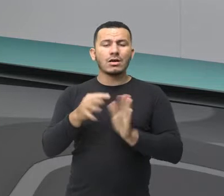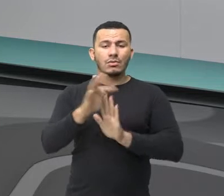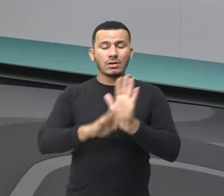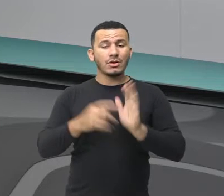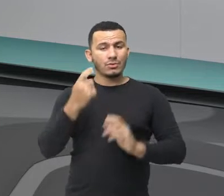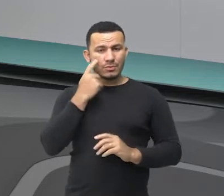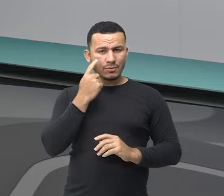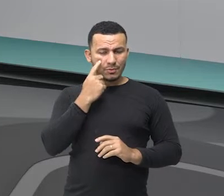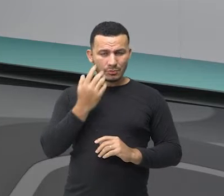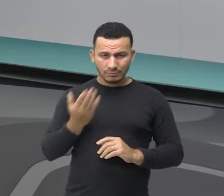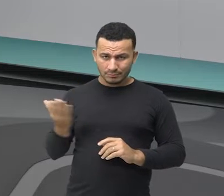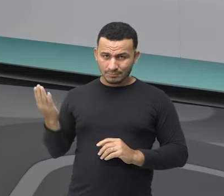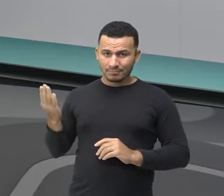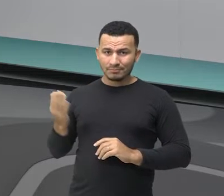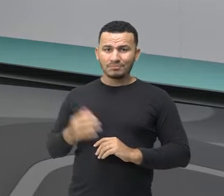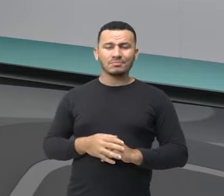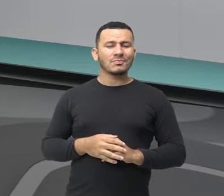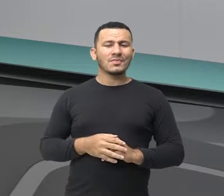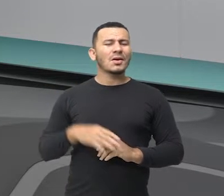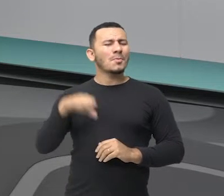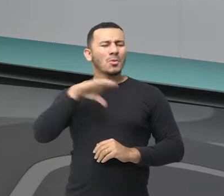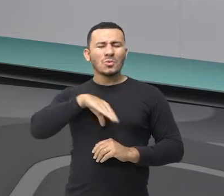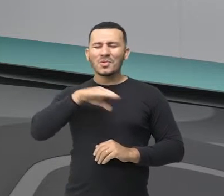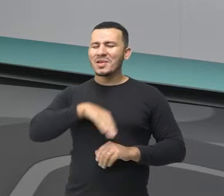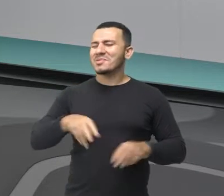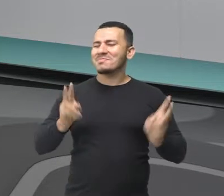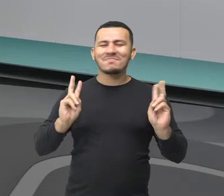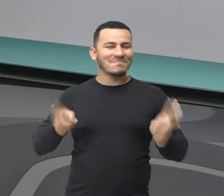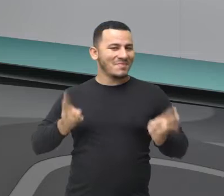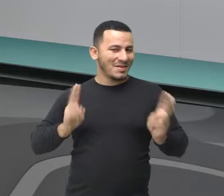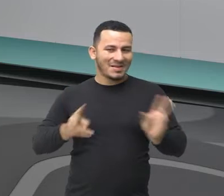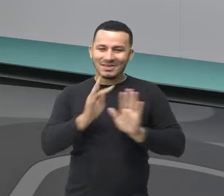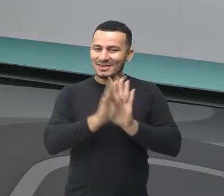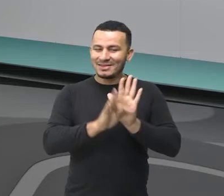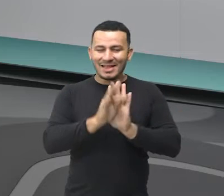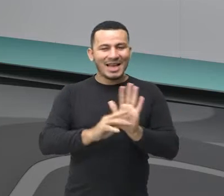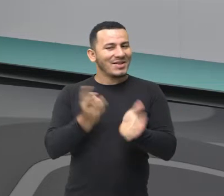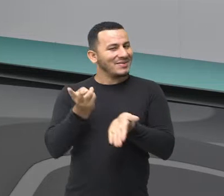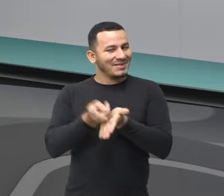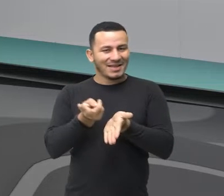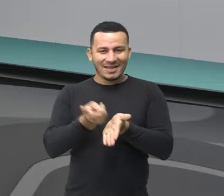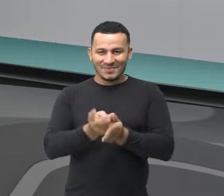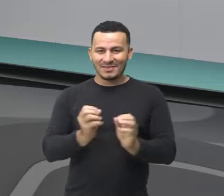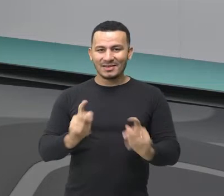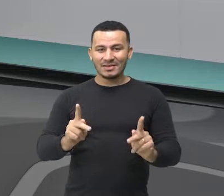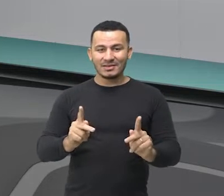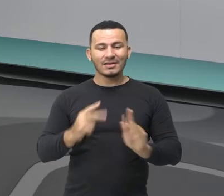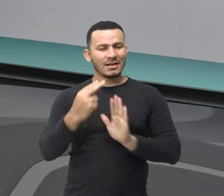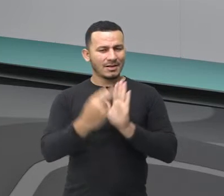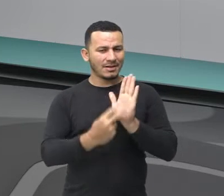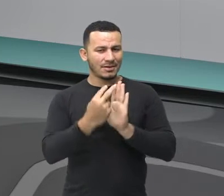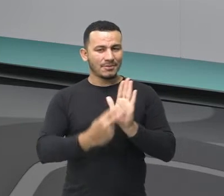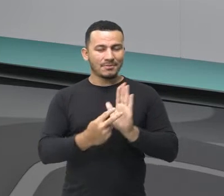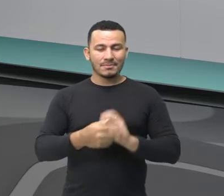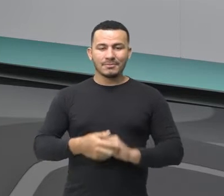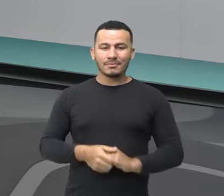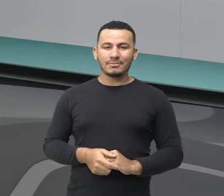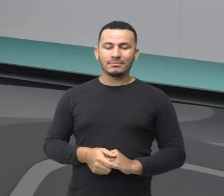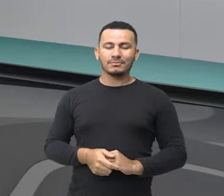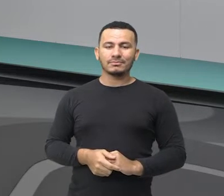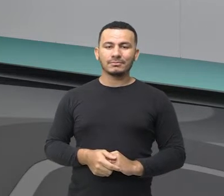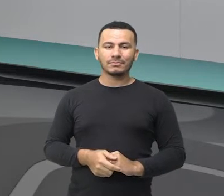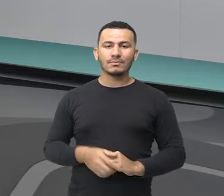pelo texto, tá bom? Sempre assim, em língua portuguesa, a gente vai começar pelo texto. E aí a gente trouxe